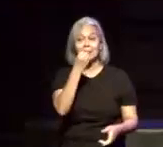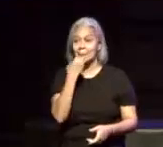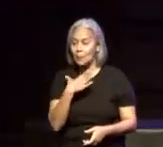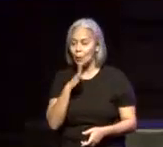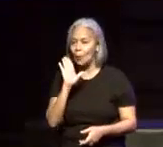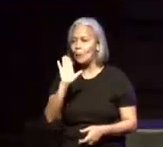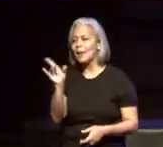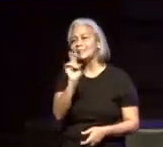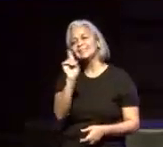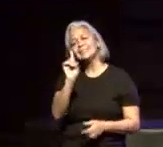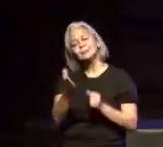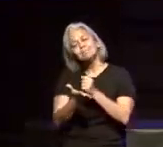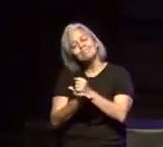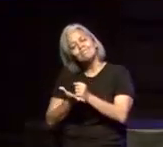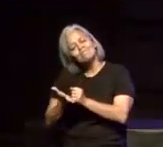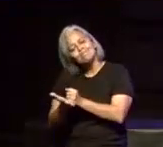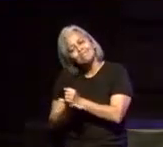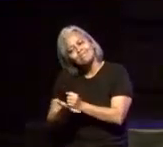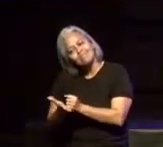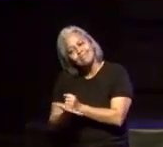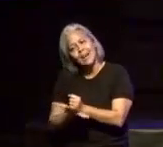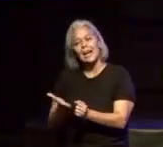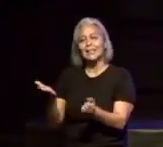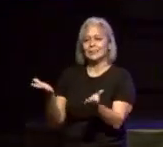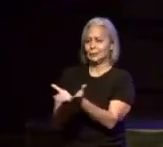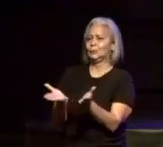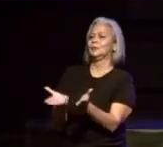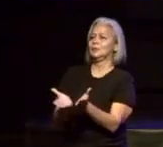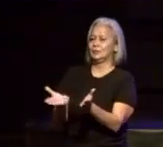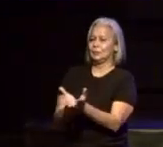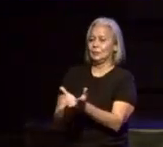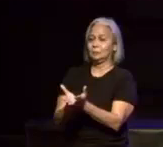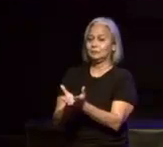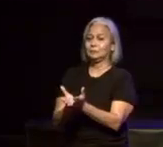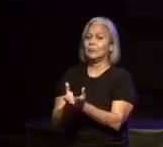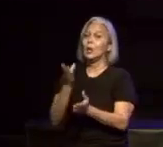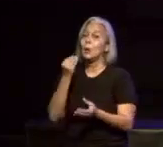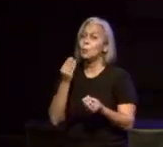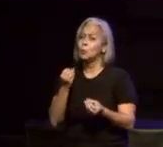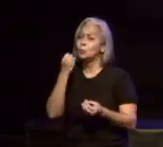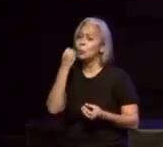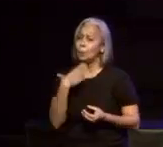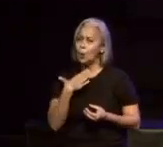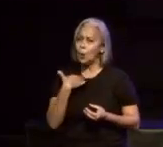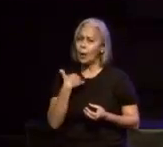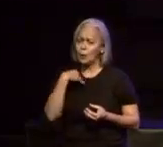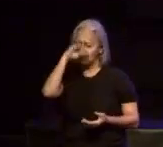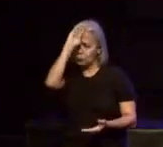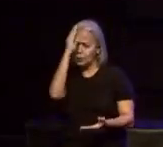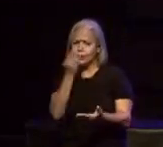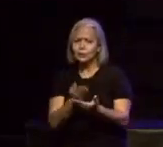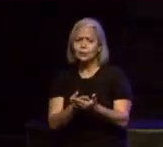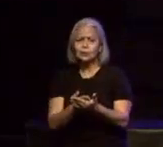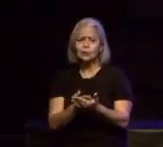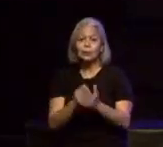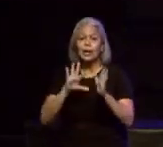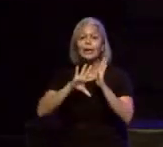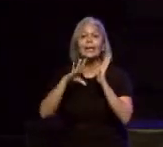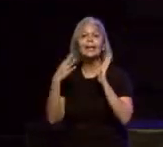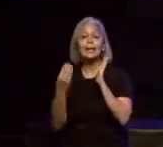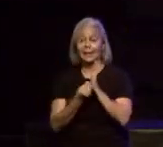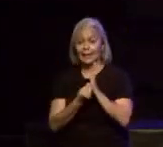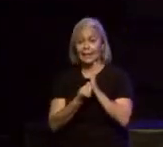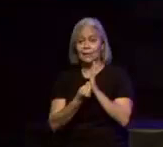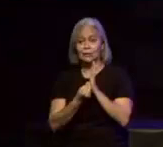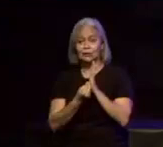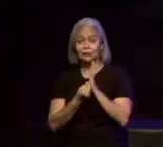fundamental. Não é um dos fundamentos do cristianismo. Seria muito bom, e eu acredito que a igreja deveria ser, né,